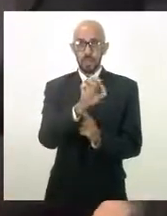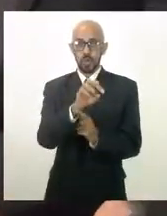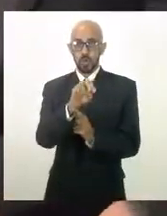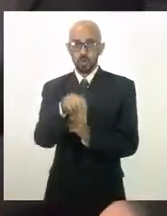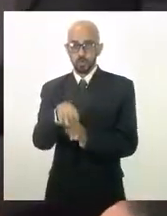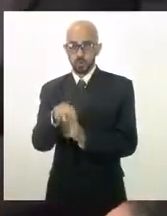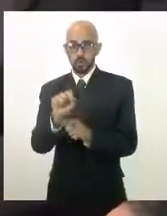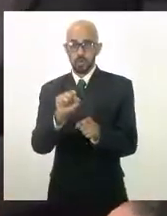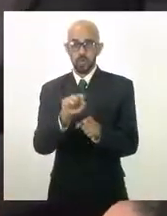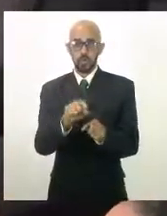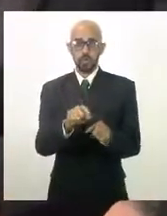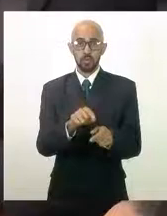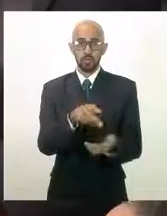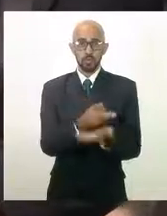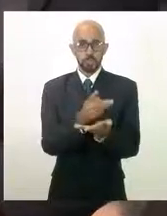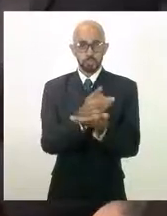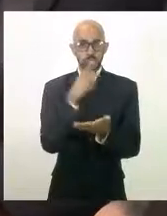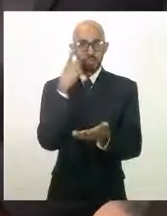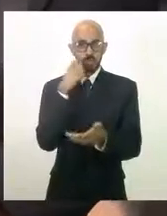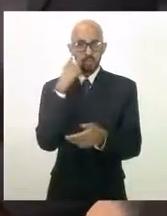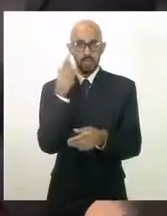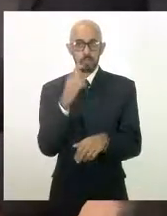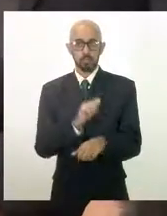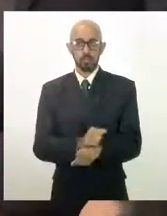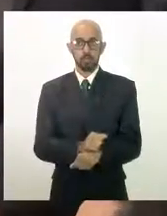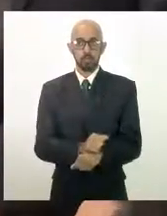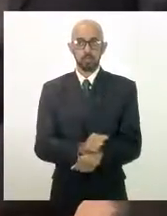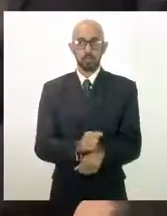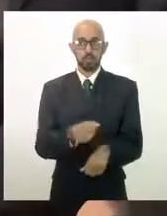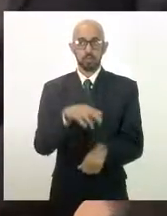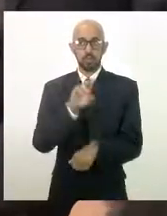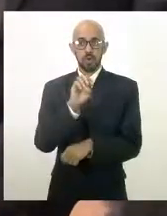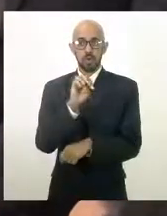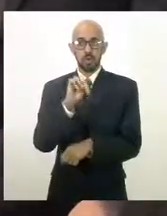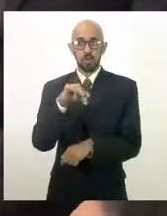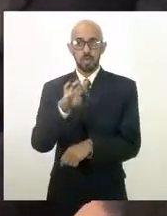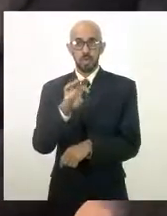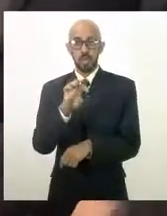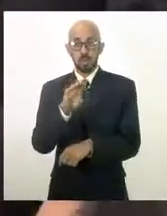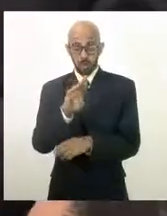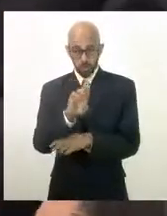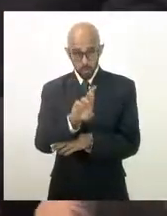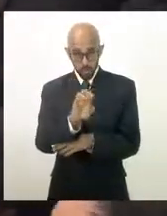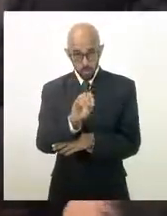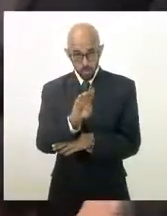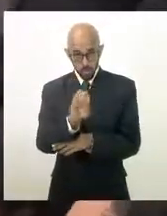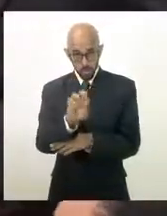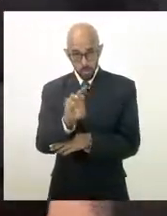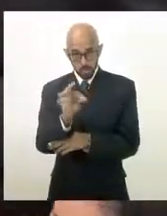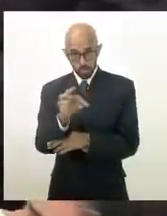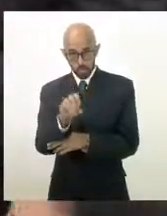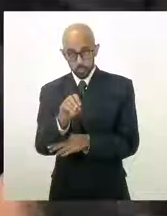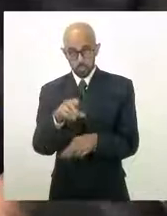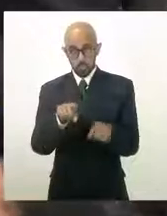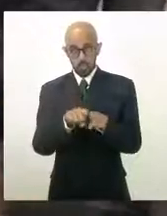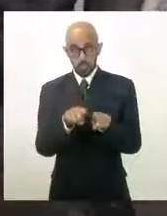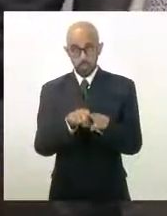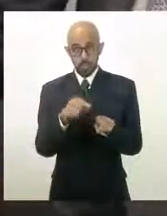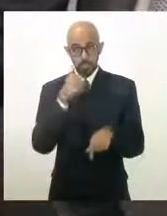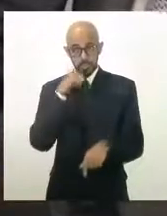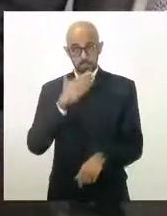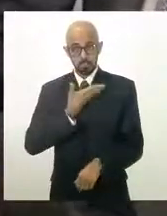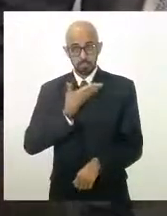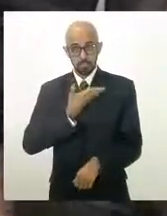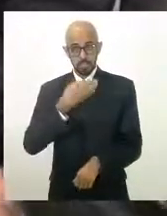Anderson Nogueira, deputado da 11ª legislatura, deputado Roberto Dinamite, nossa querida amiga Tânia Rodrigues,